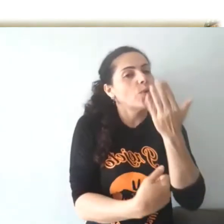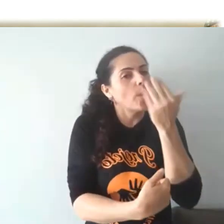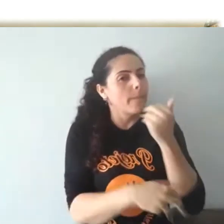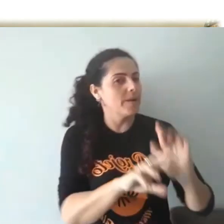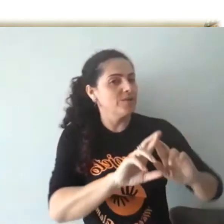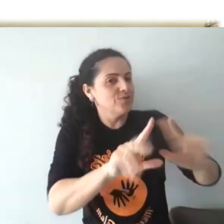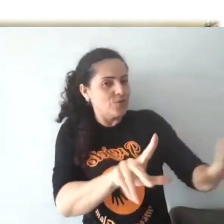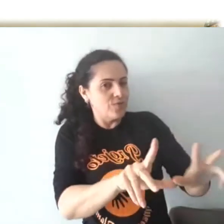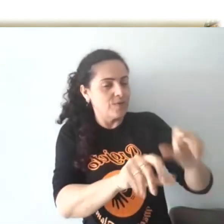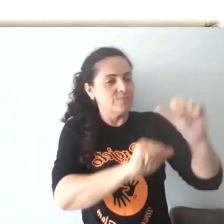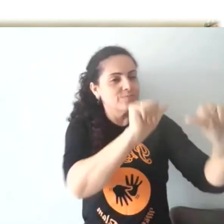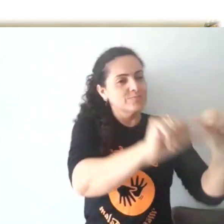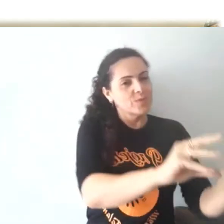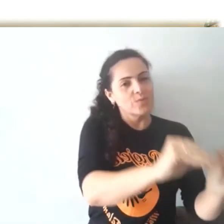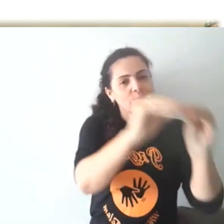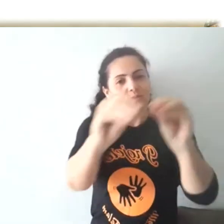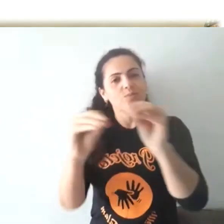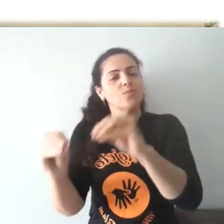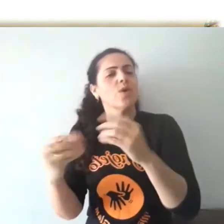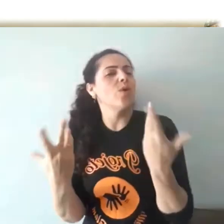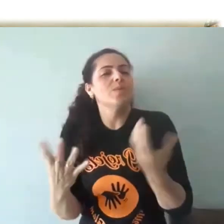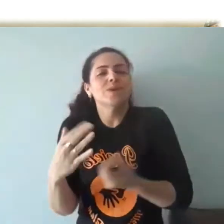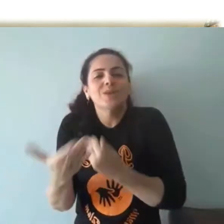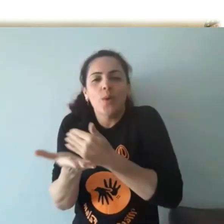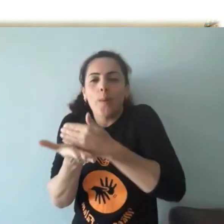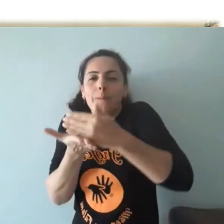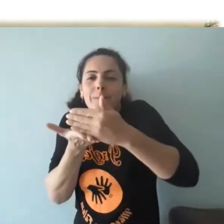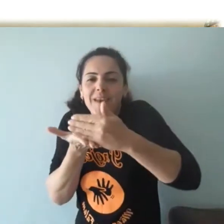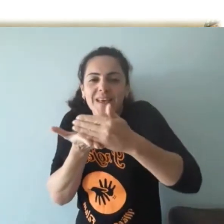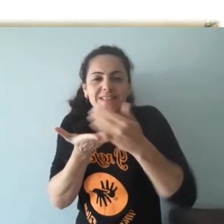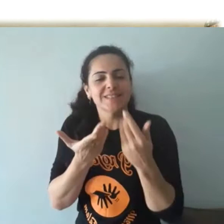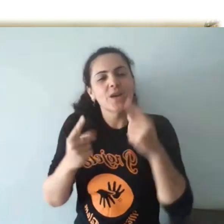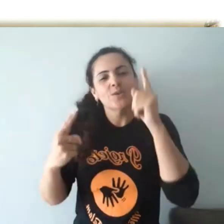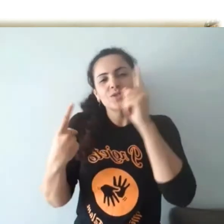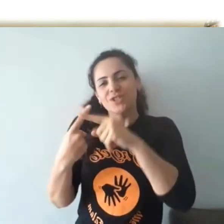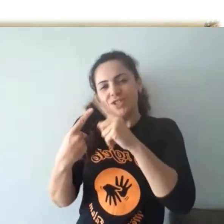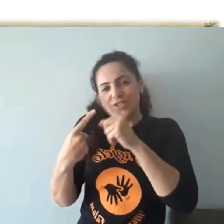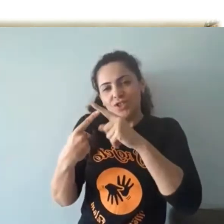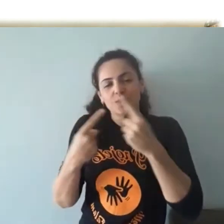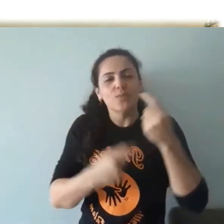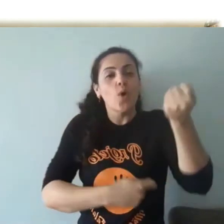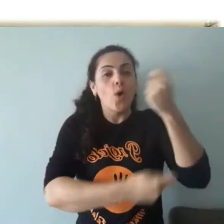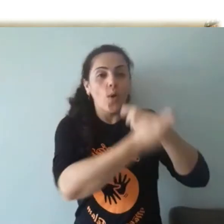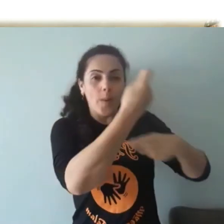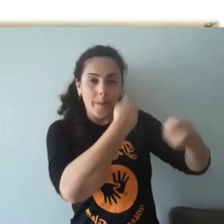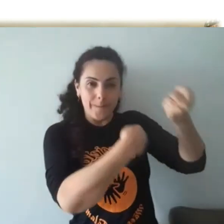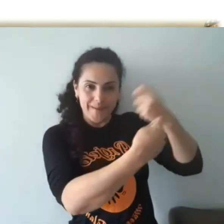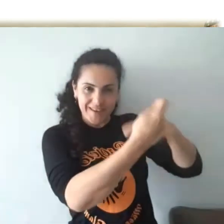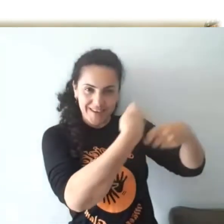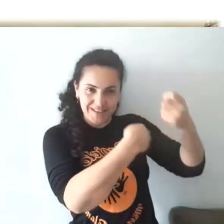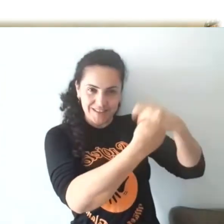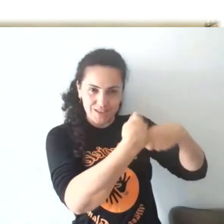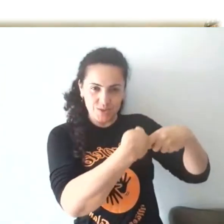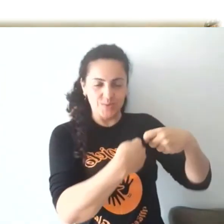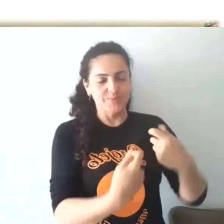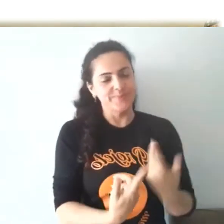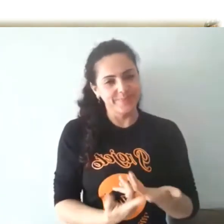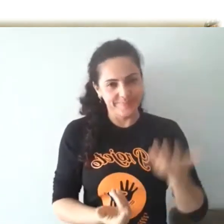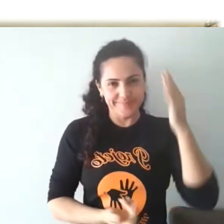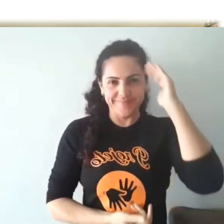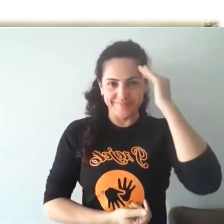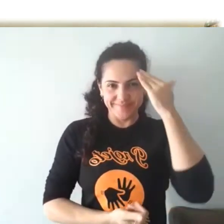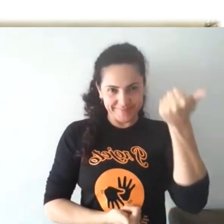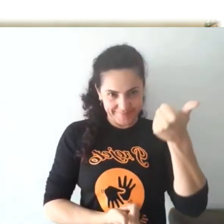foi ressurgindo o comércio. Por que ressurgimento do comércio? Porque ele já existiu anteriormente. Tá? Lá na